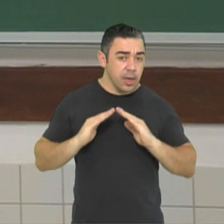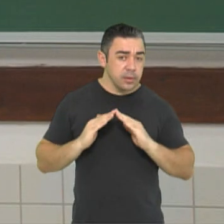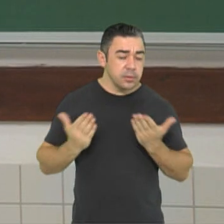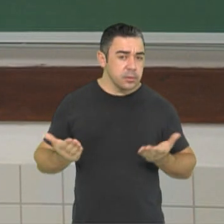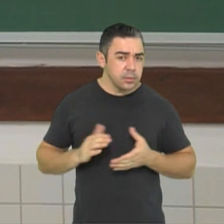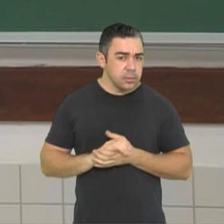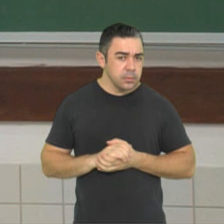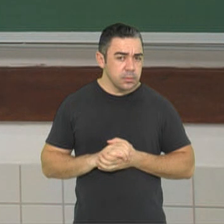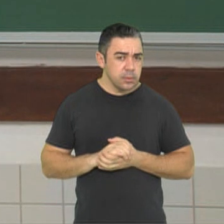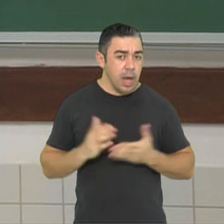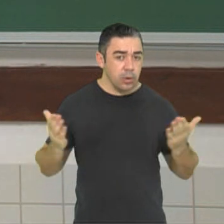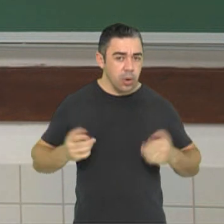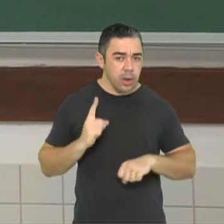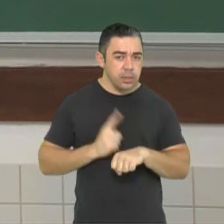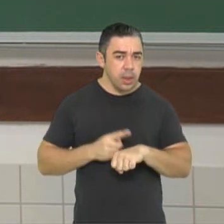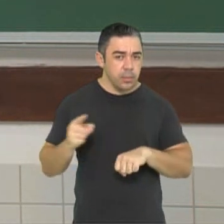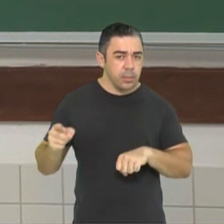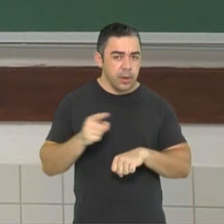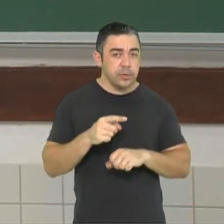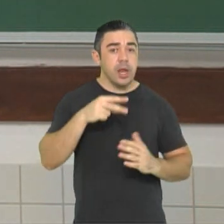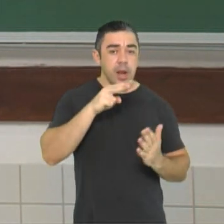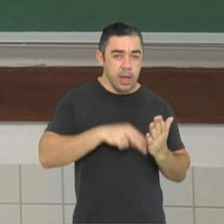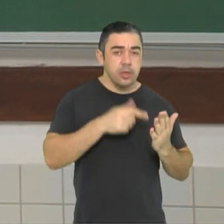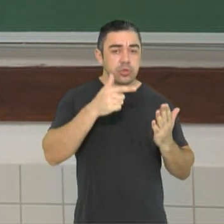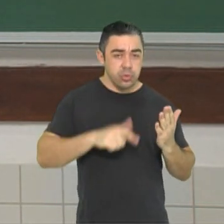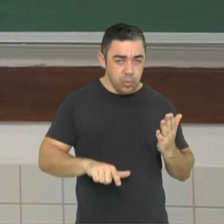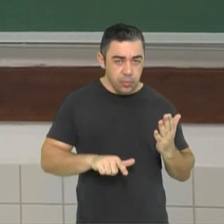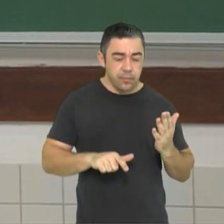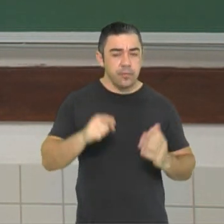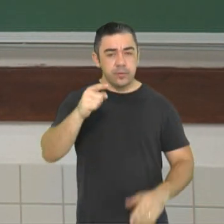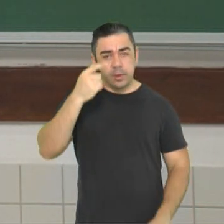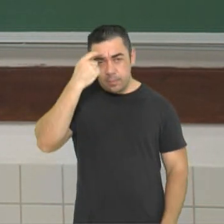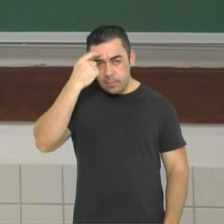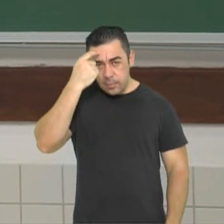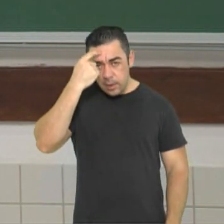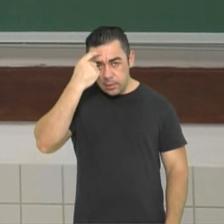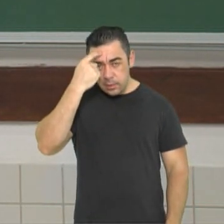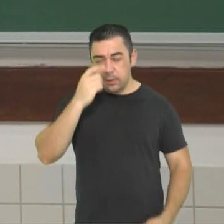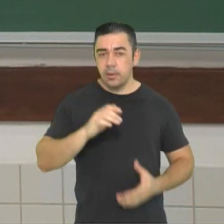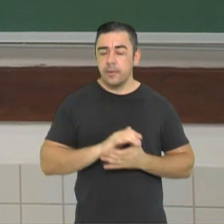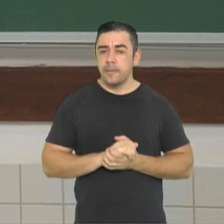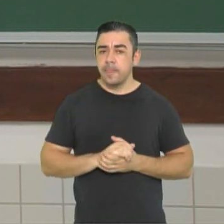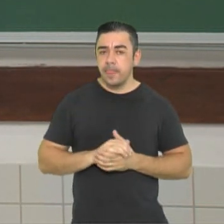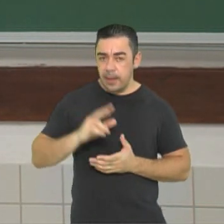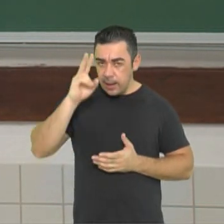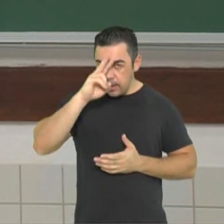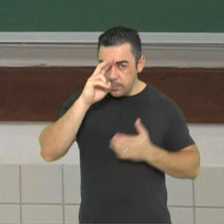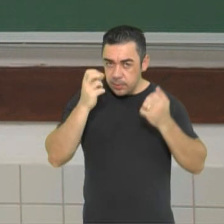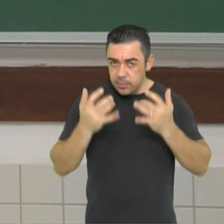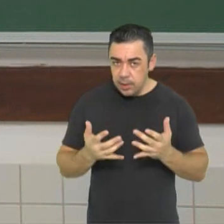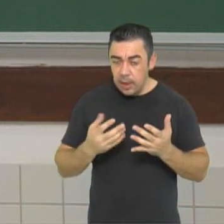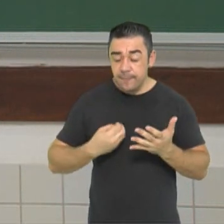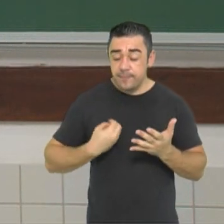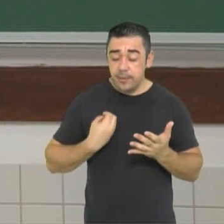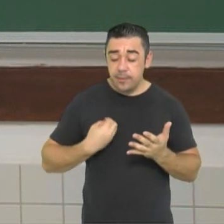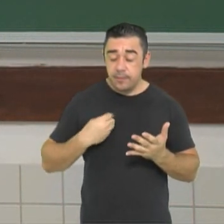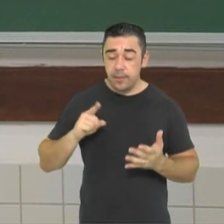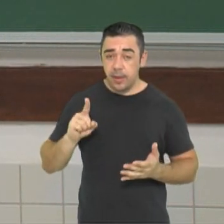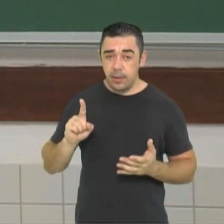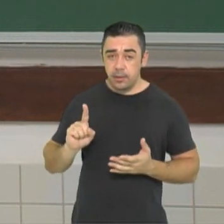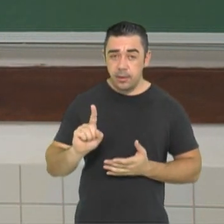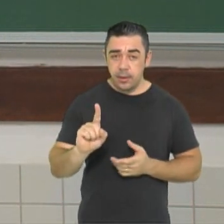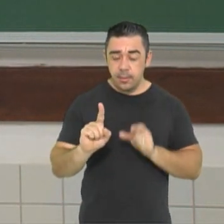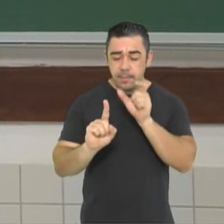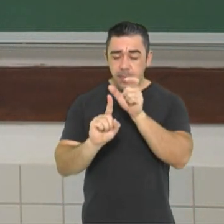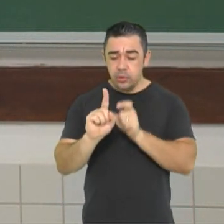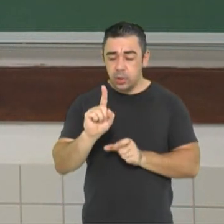agora? Vou dar um tempo para você reler o trecho, pensar. Olha só, lembra que eu falei para vocês? Viver esse personagem.